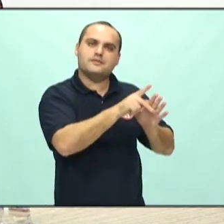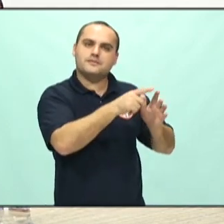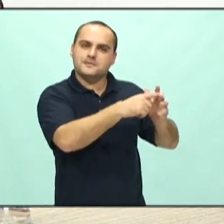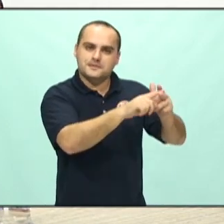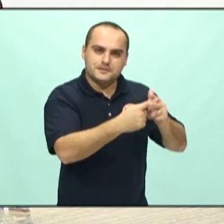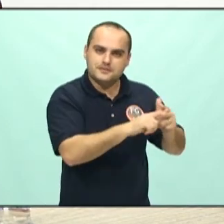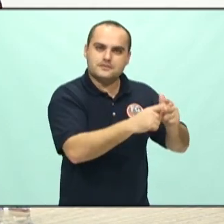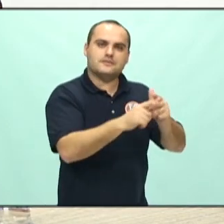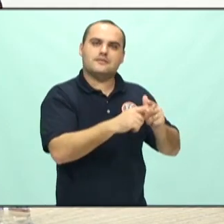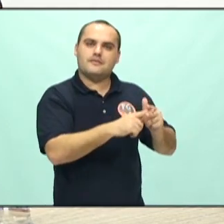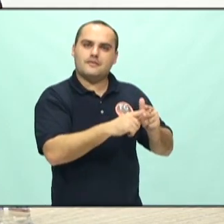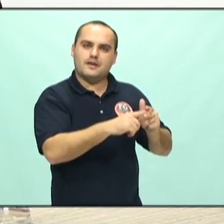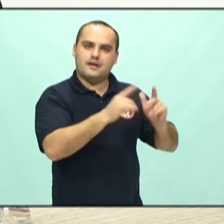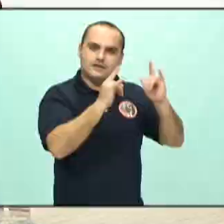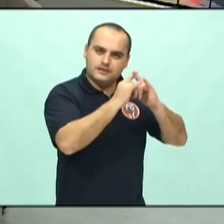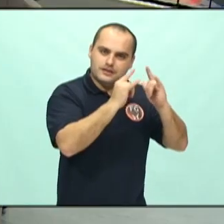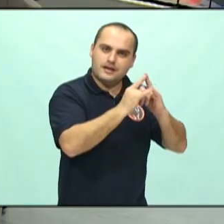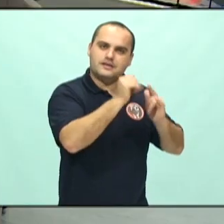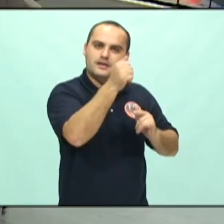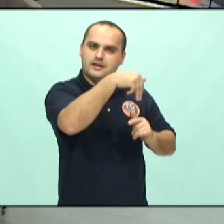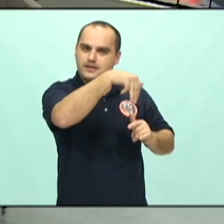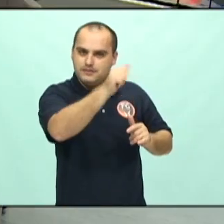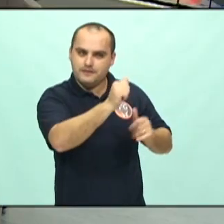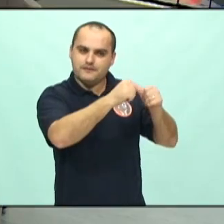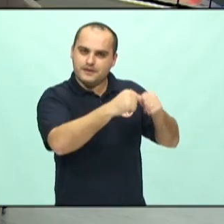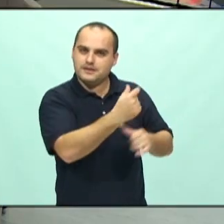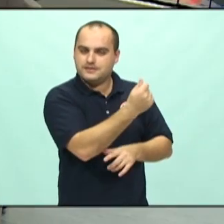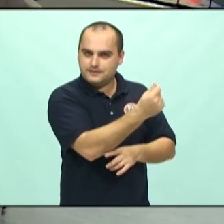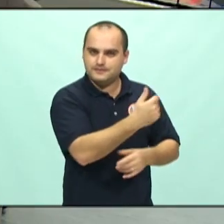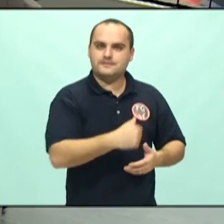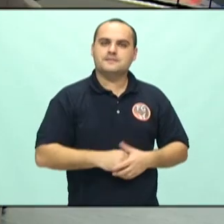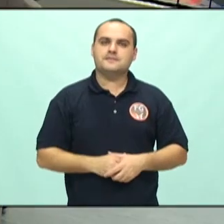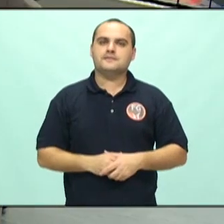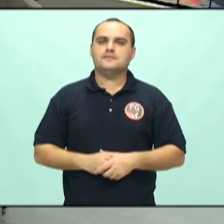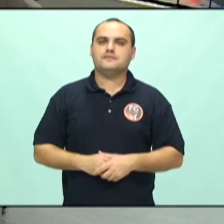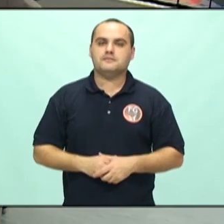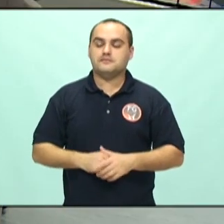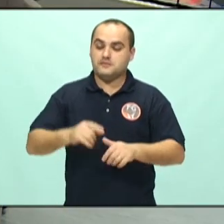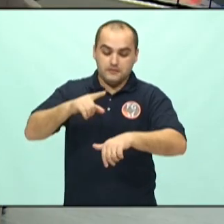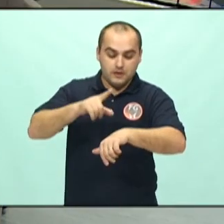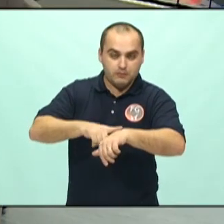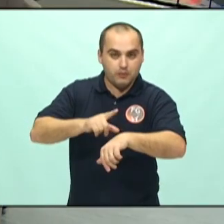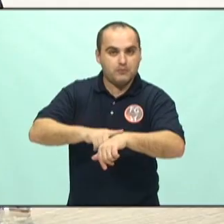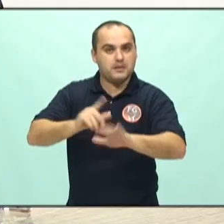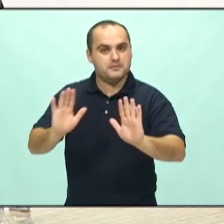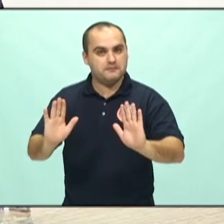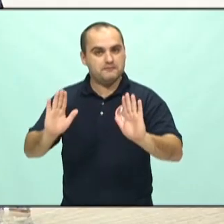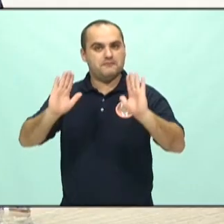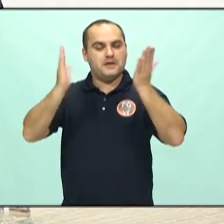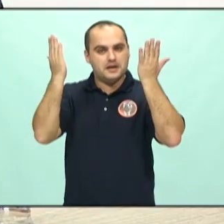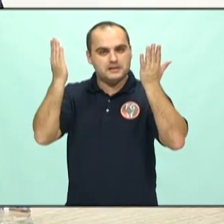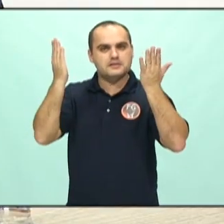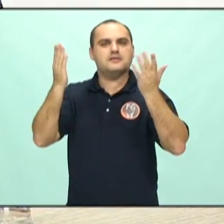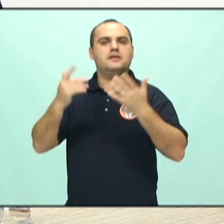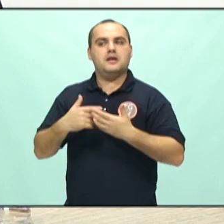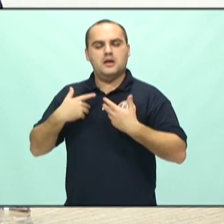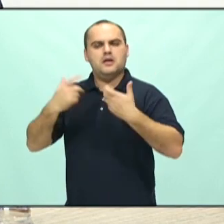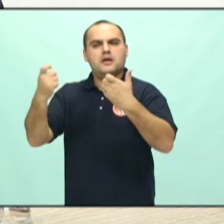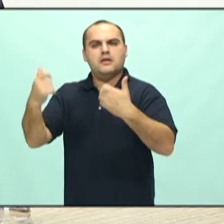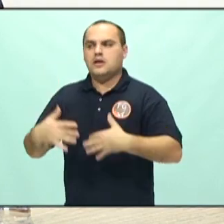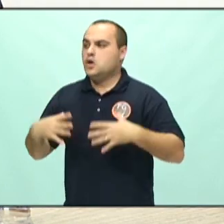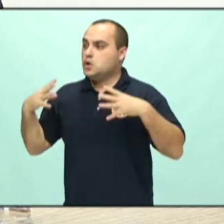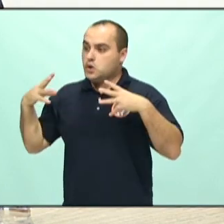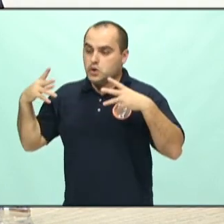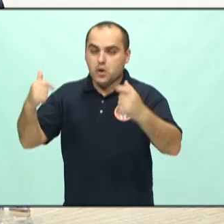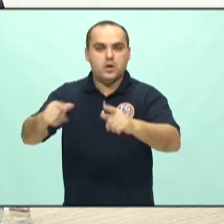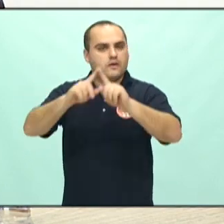manutenção das referidas entidades. E também vamos aí, um momento festivo, digo que os servidores todos estão